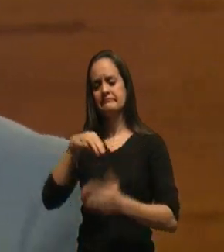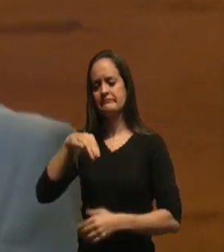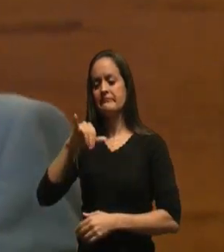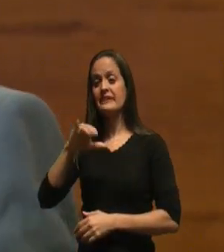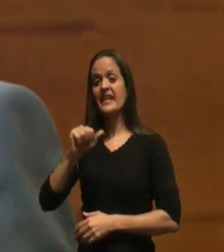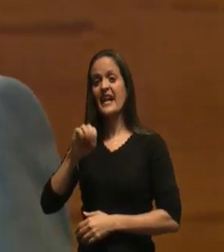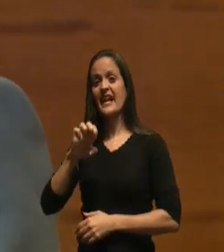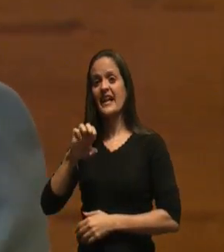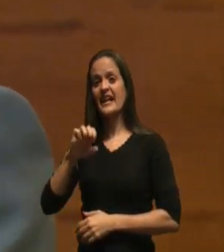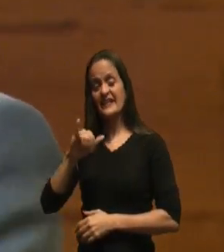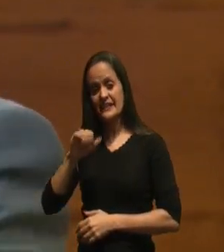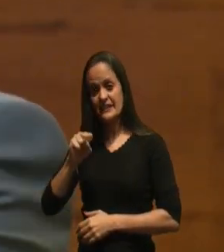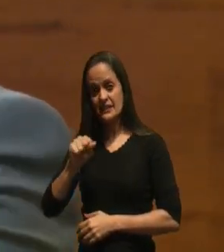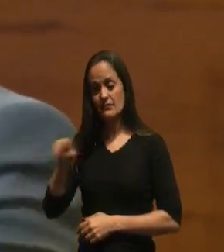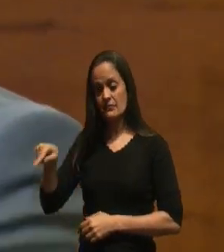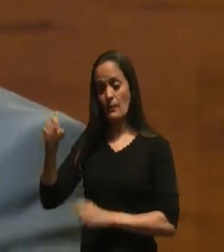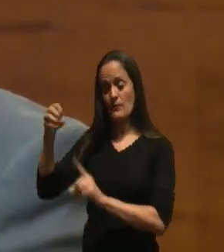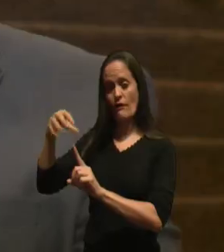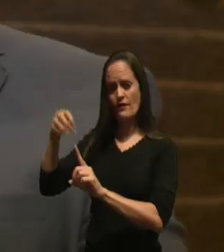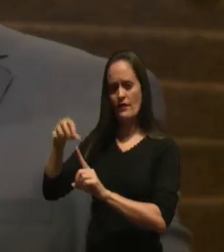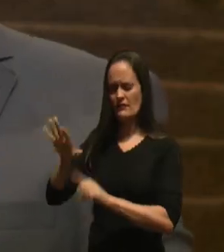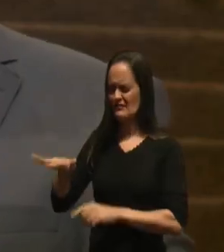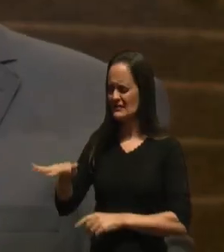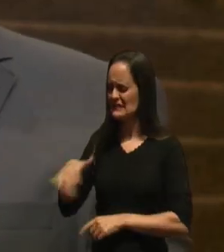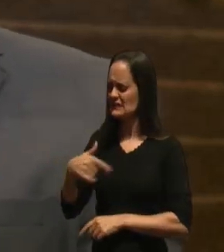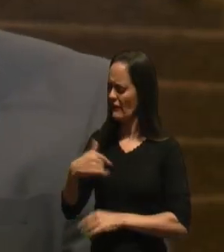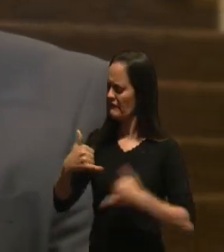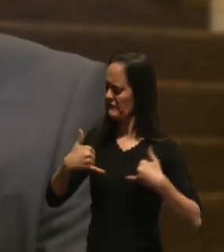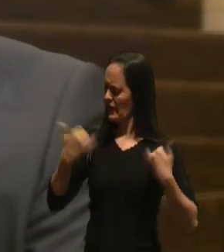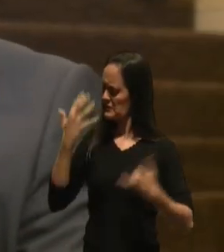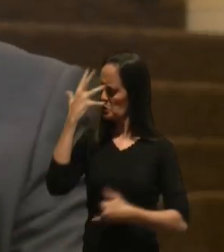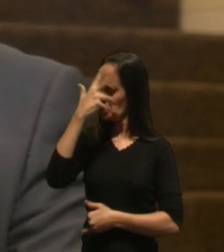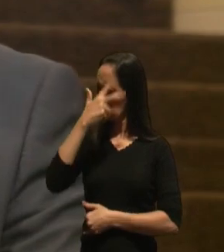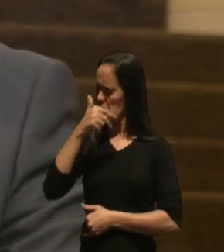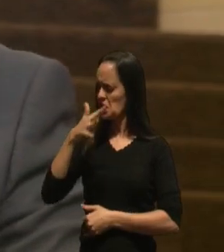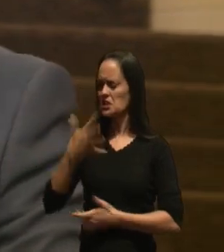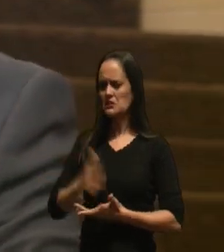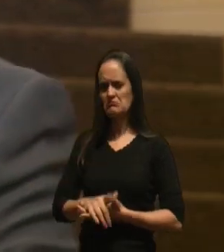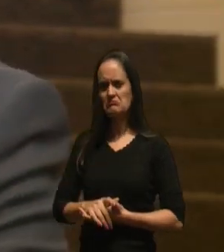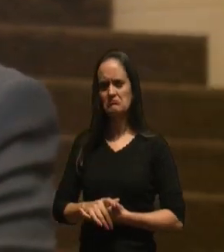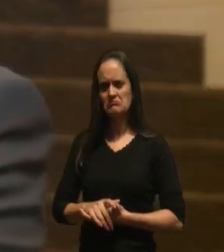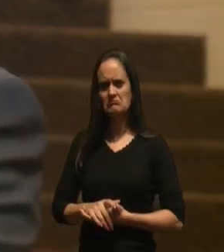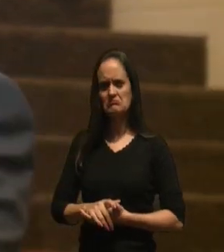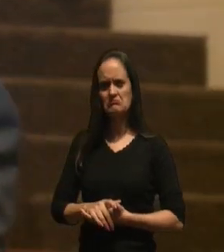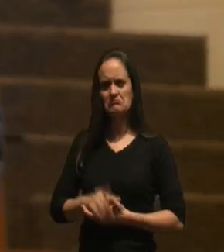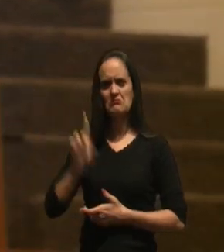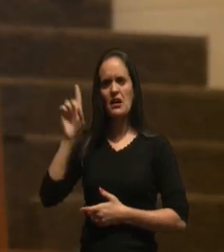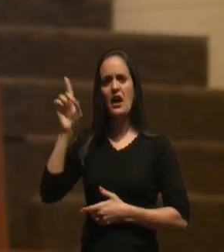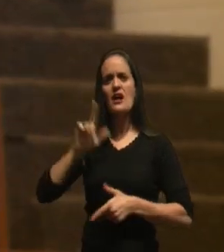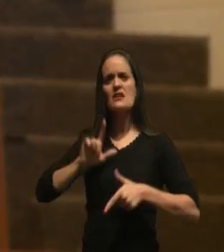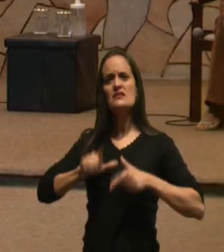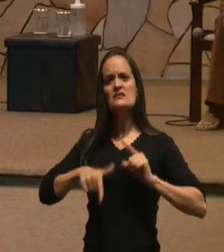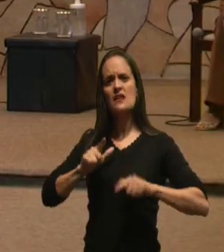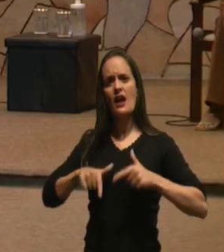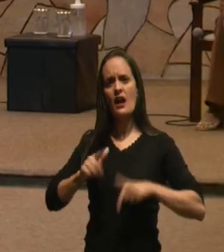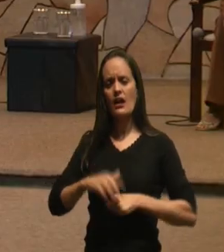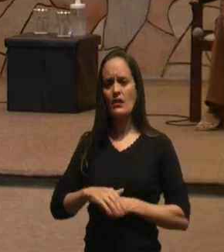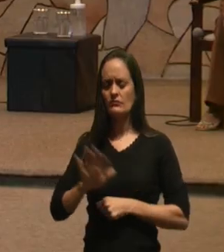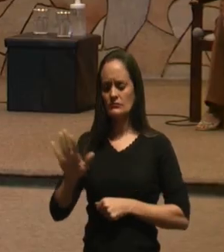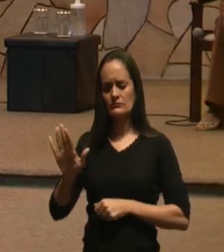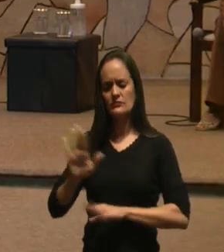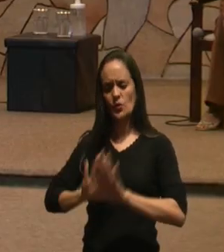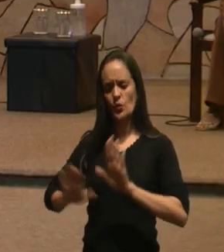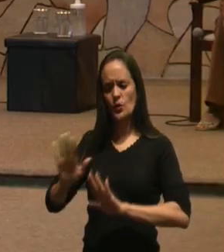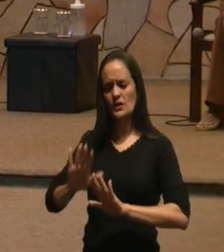aqui, está uma festa muito bonita lá em Israel, vê se você não estraga a